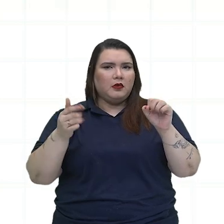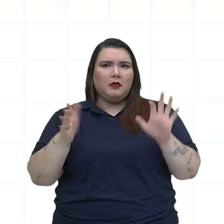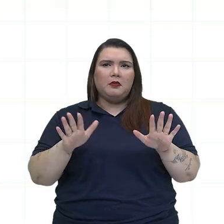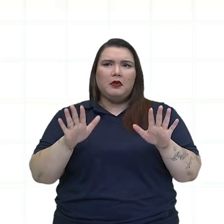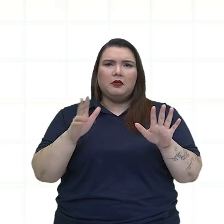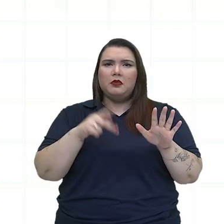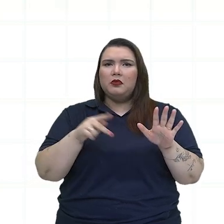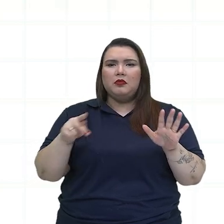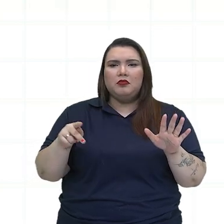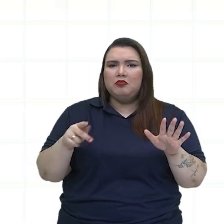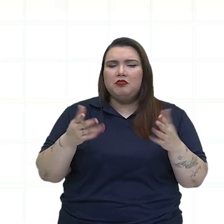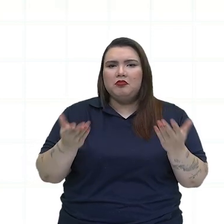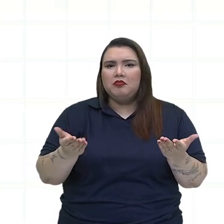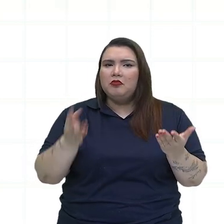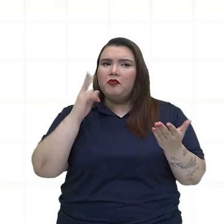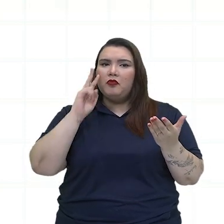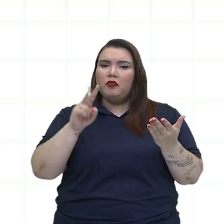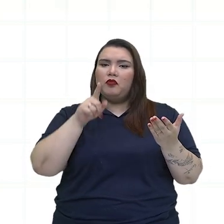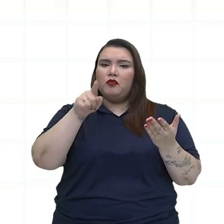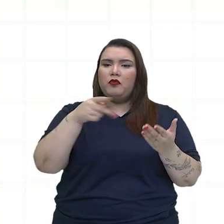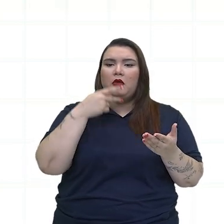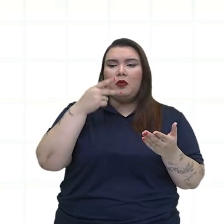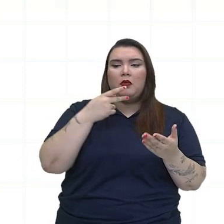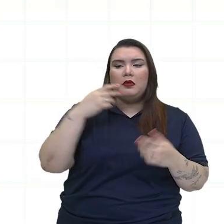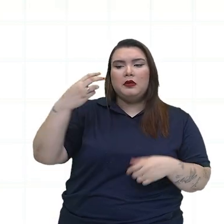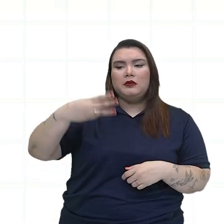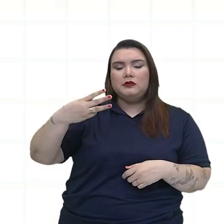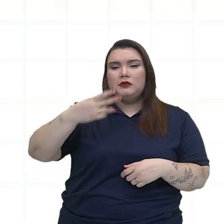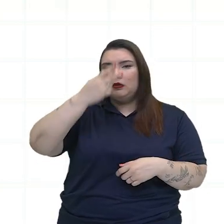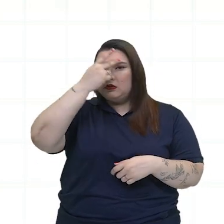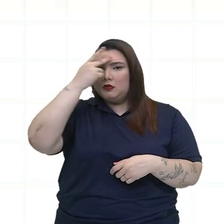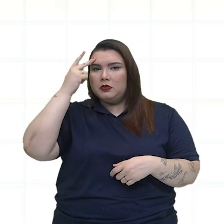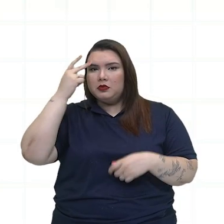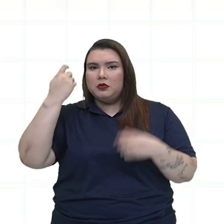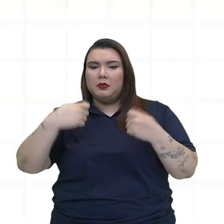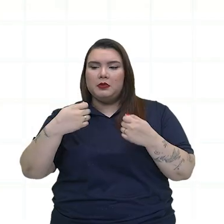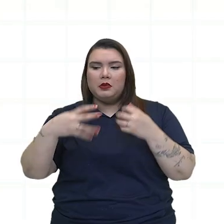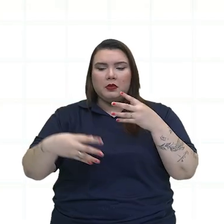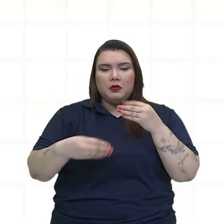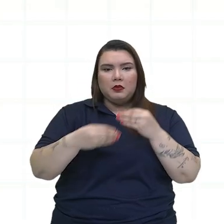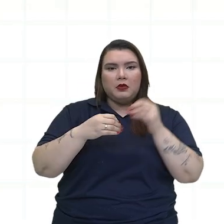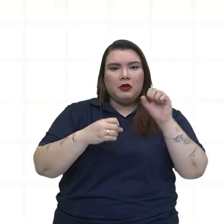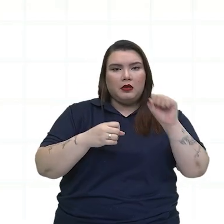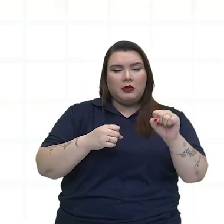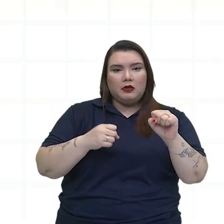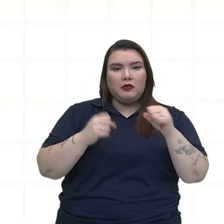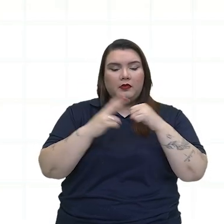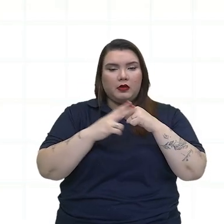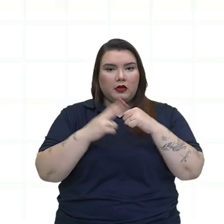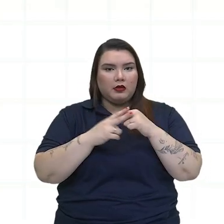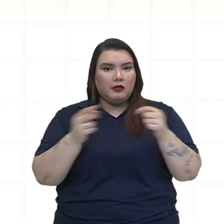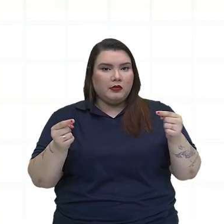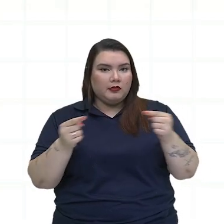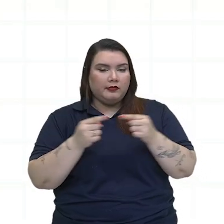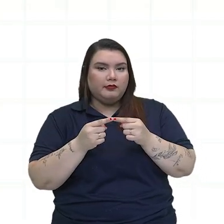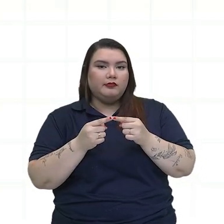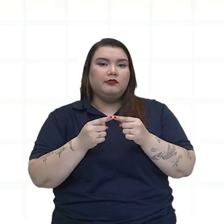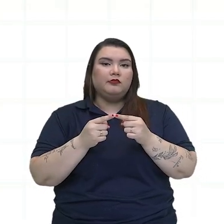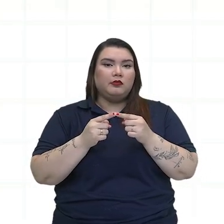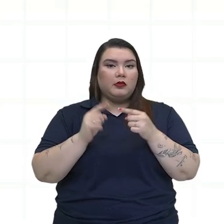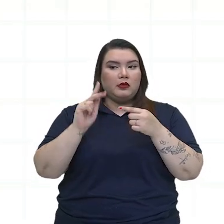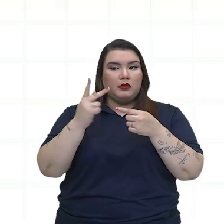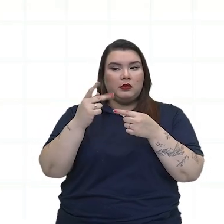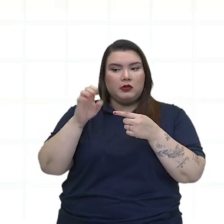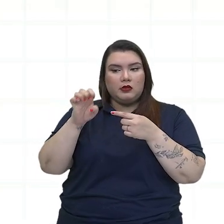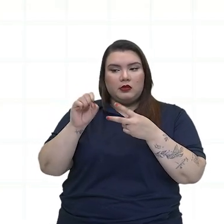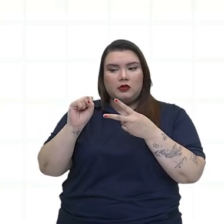fala, professora, mas quando é na terceira pessoa, não tem que acrescentar o S? Não termina em S o verbo quando é terceira pessoa? He,